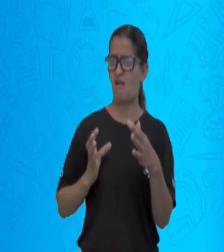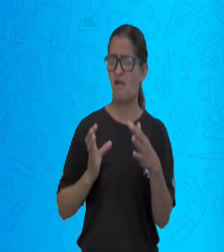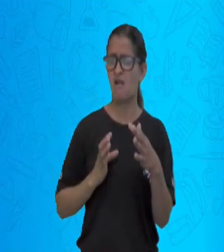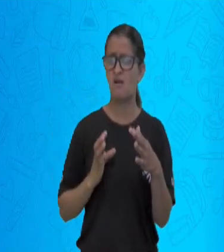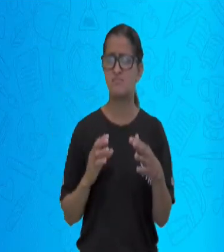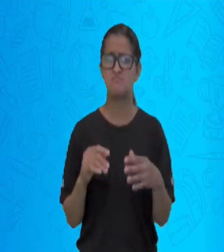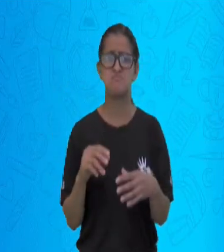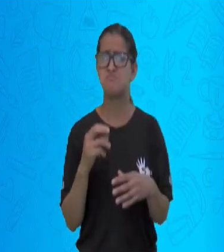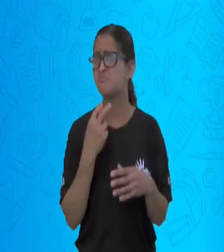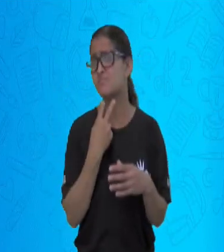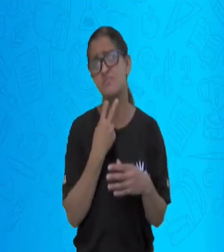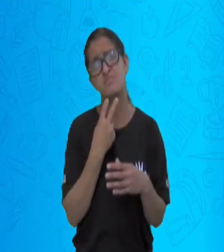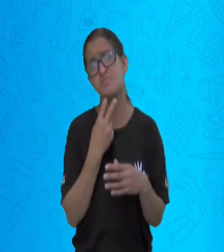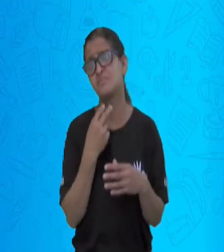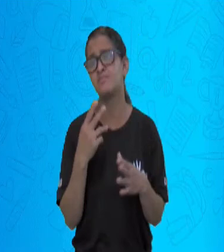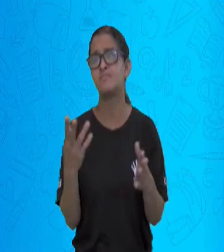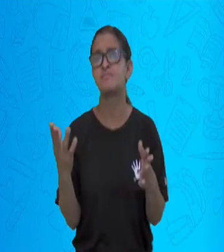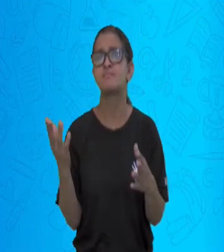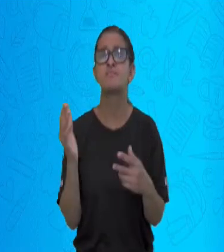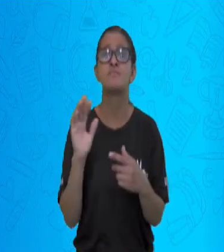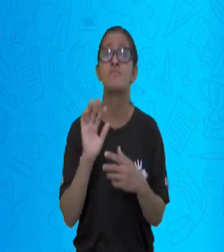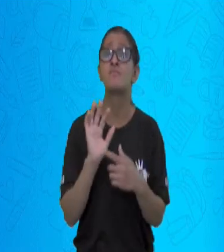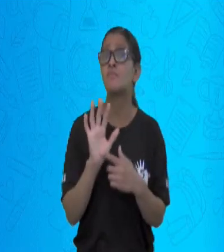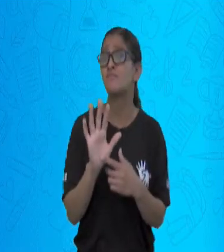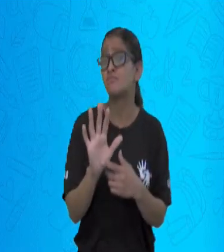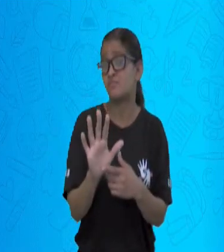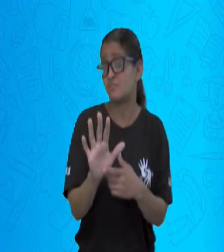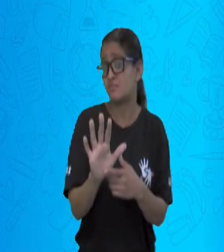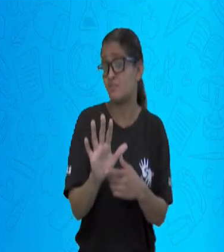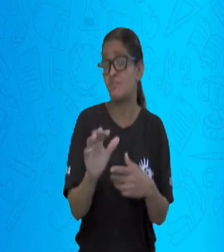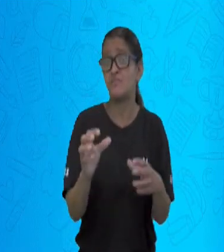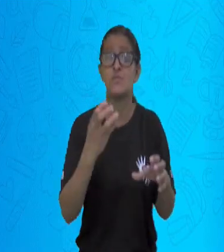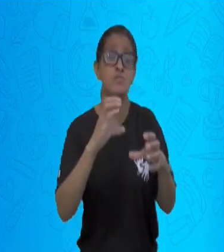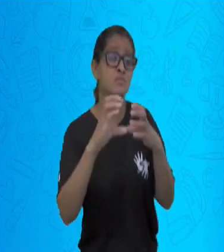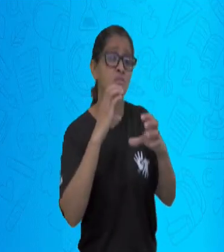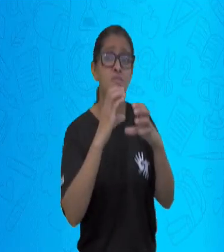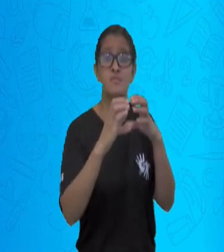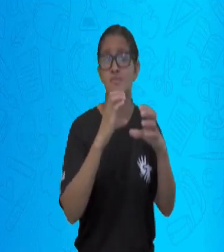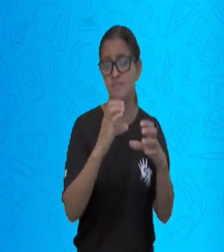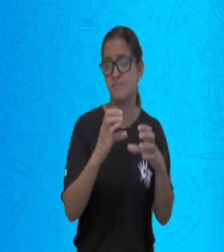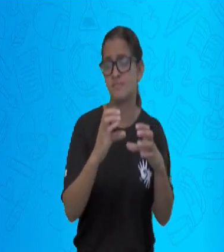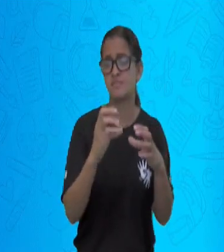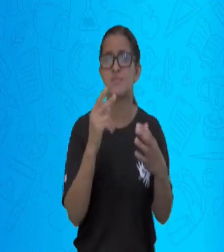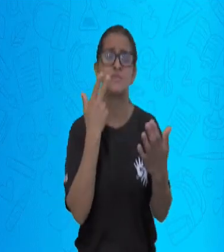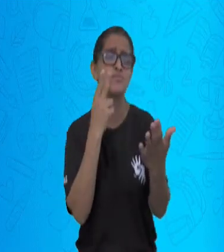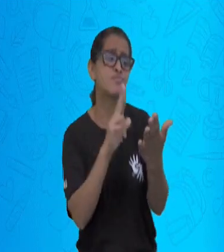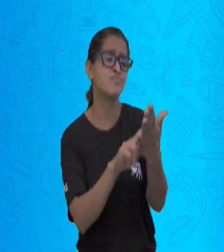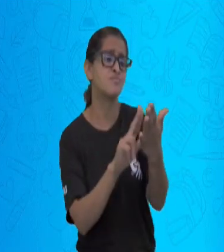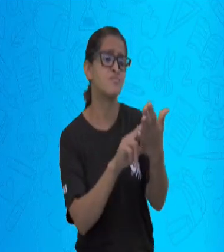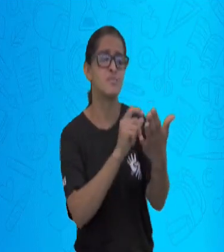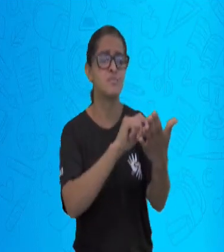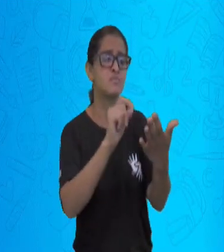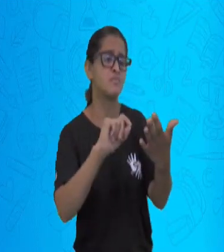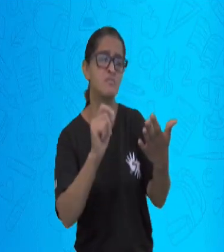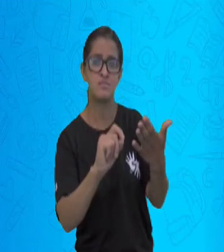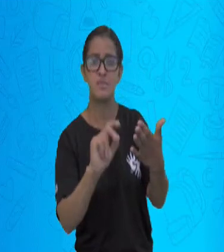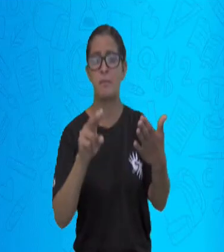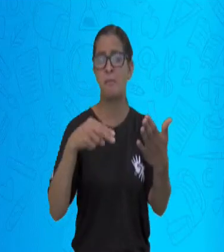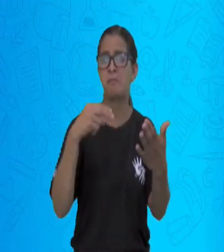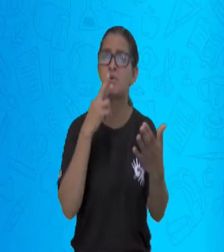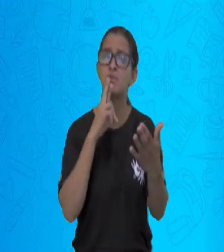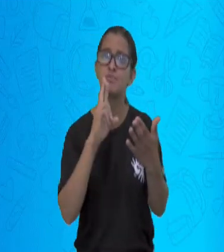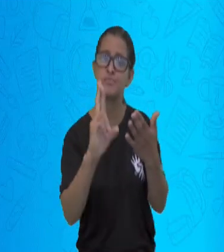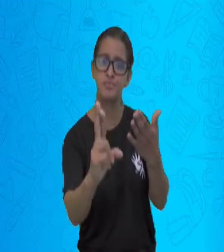estava lá nos Estados Unidos, por exemplo, era muito difícil o contato. Eu tinha que escrever uma carta manual, ele receber, ler e me